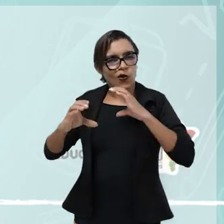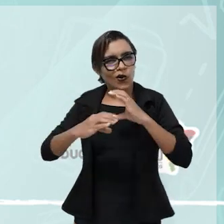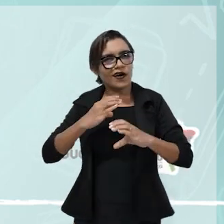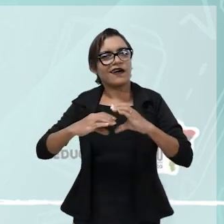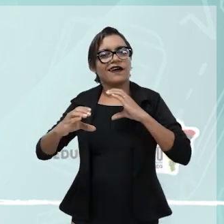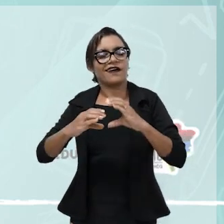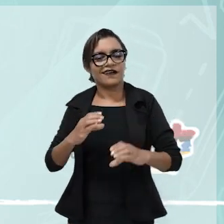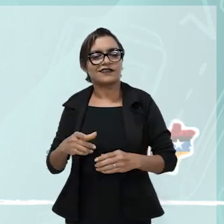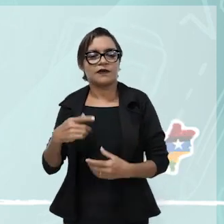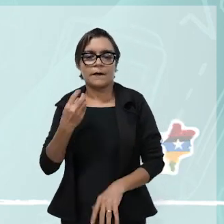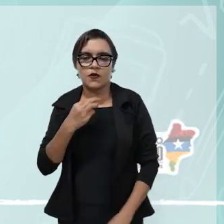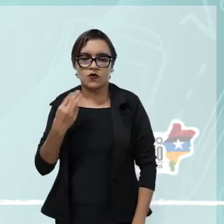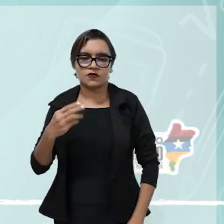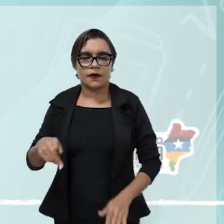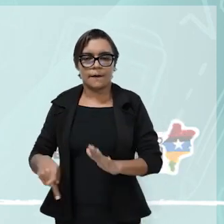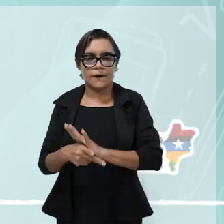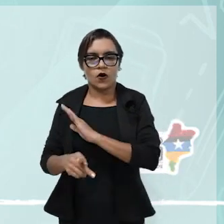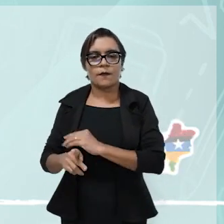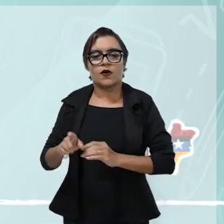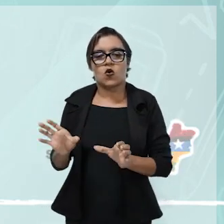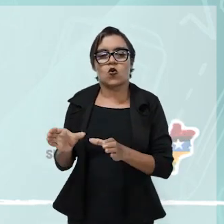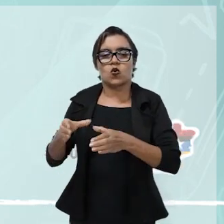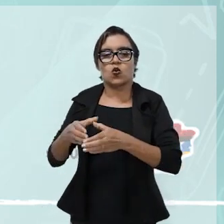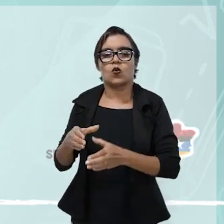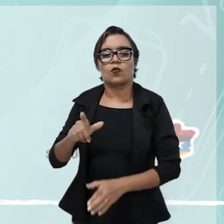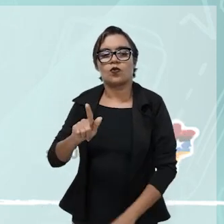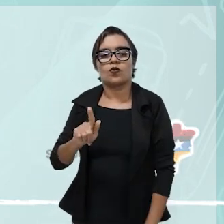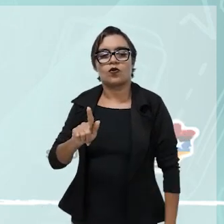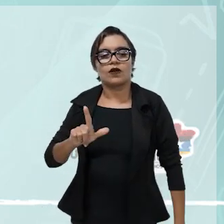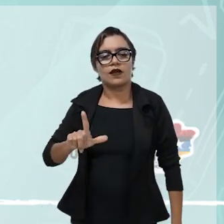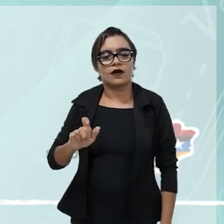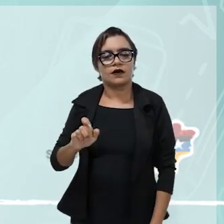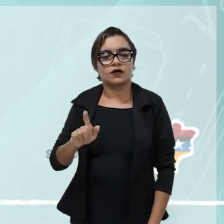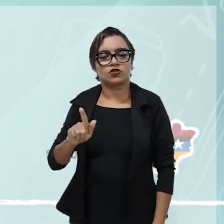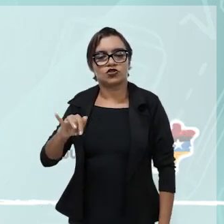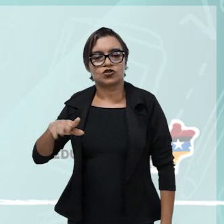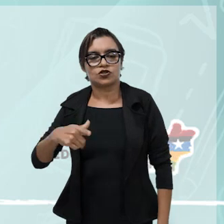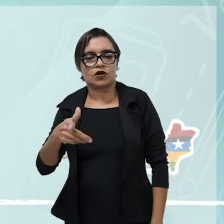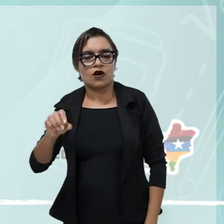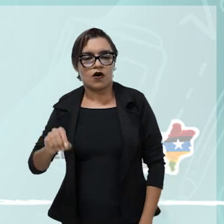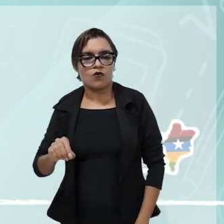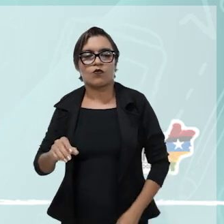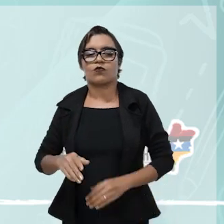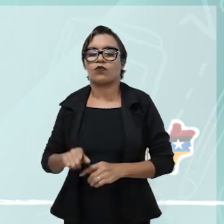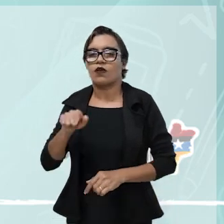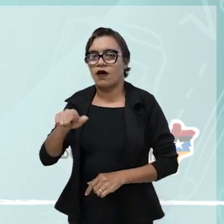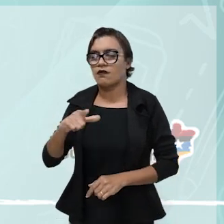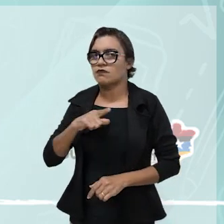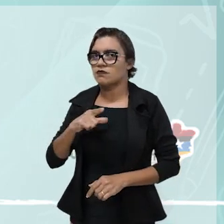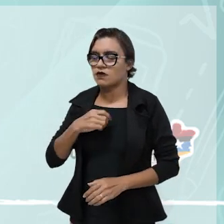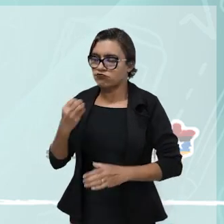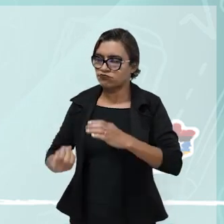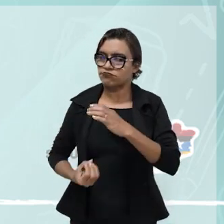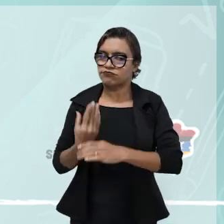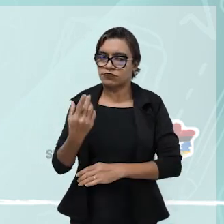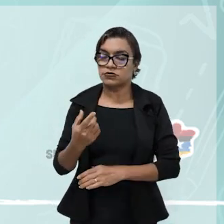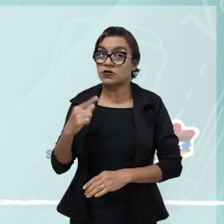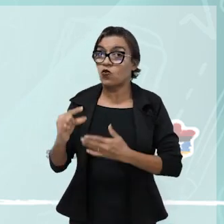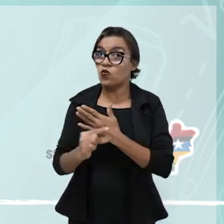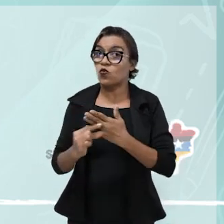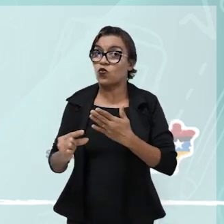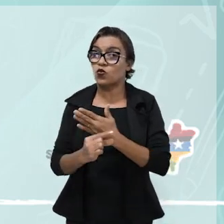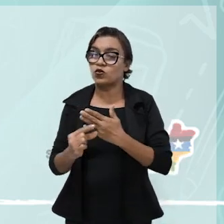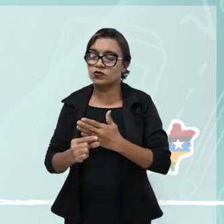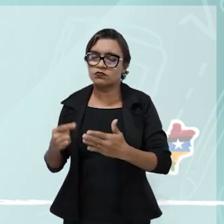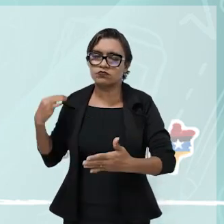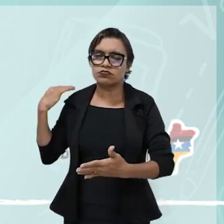né? Que Renato Russo escreveu, Monte Castelo. Calma, turma, para vocês verem o quanto os nossos escritores do início